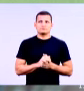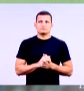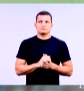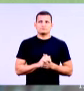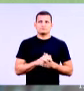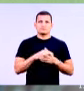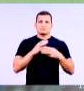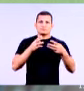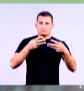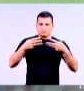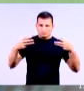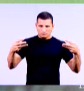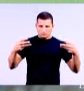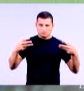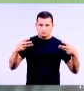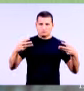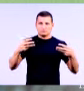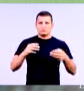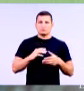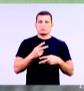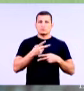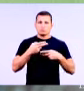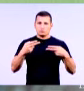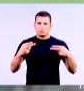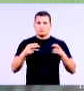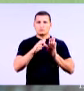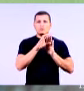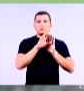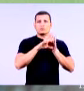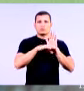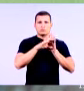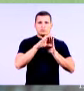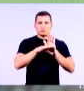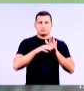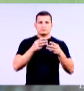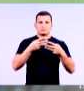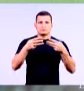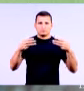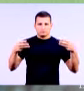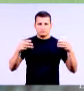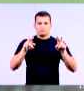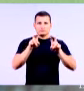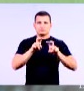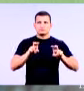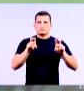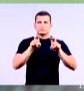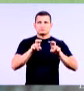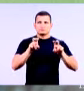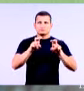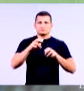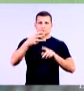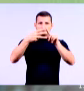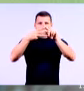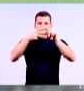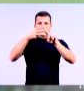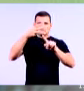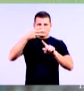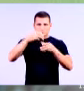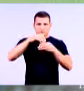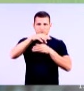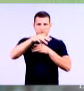convergência de redes, o conceito de rede de computadores, tá certo? Esses três conteúdos,